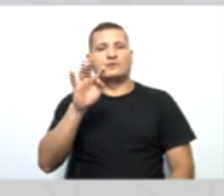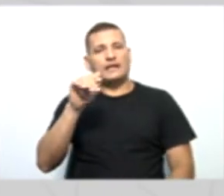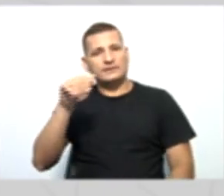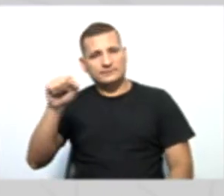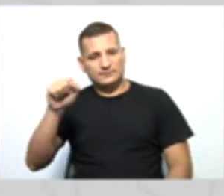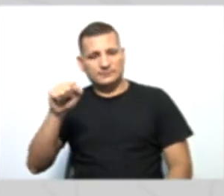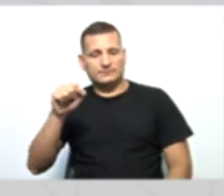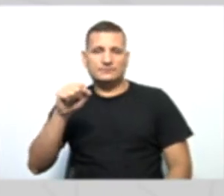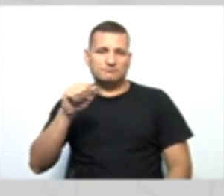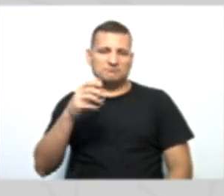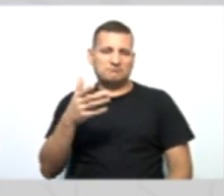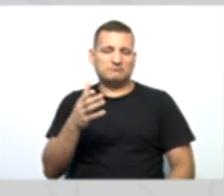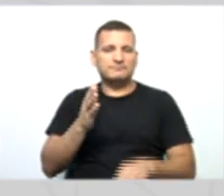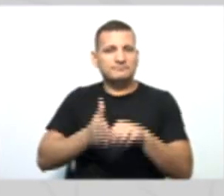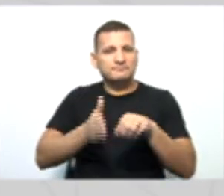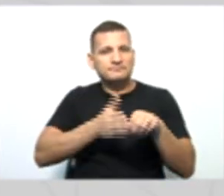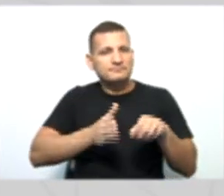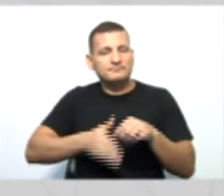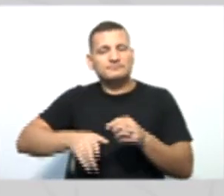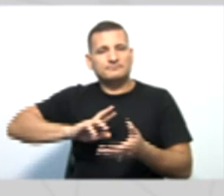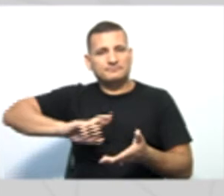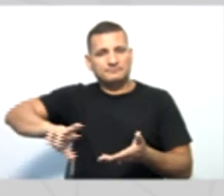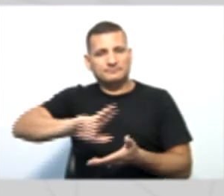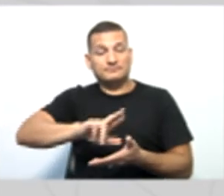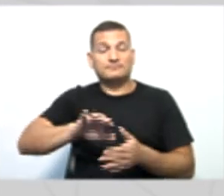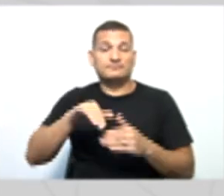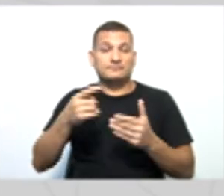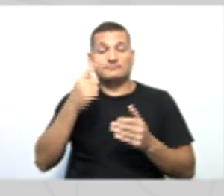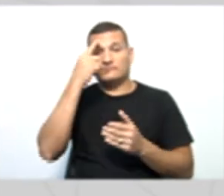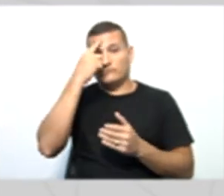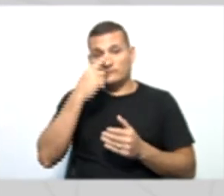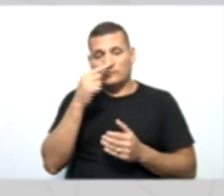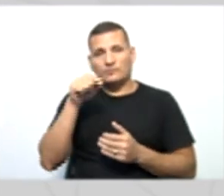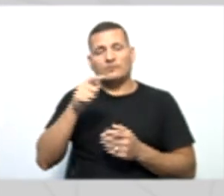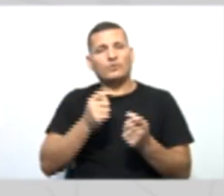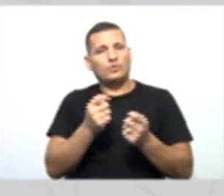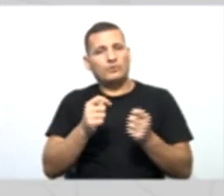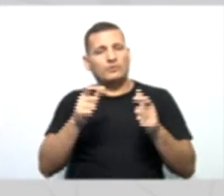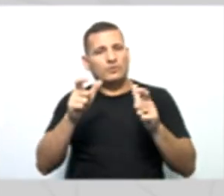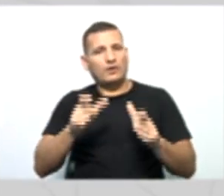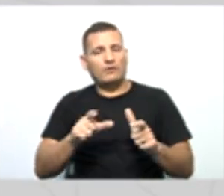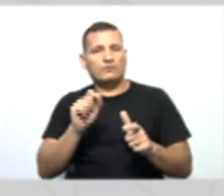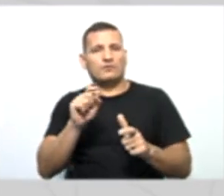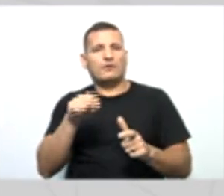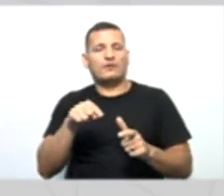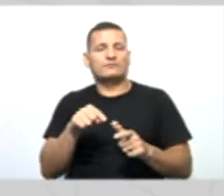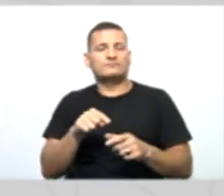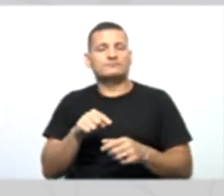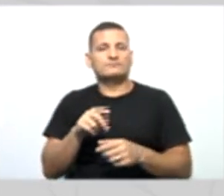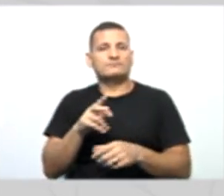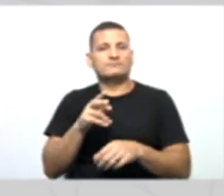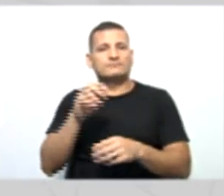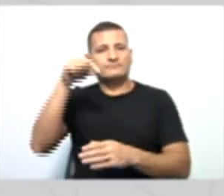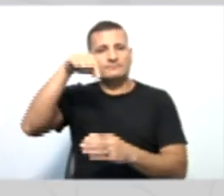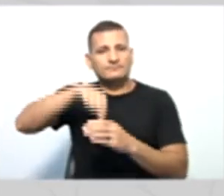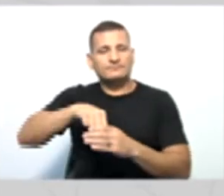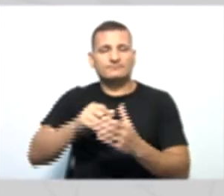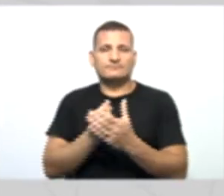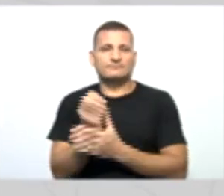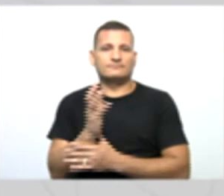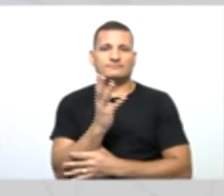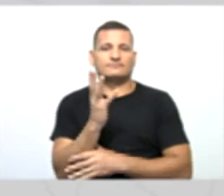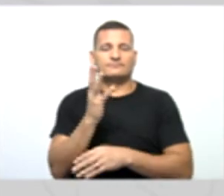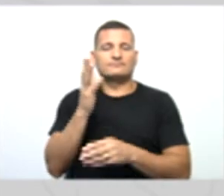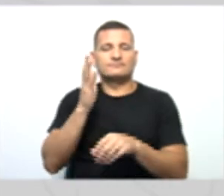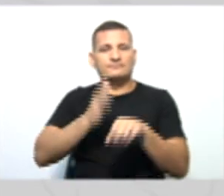verdade. Então, uma vocação econômica do local é o cultivo de hortaliças ou hortas, né? Então,